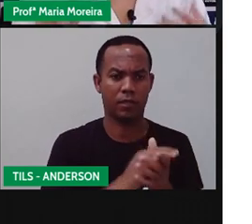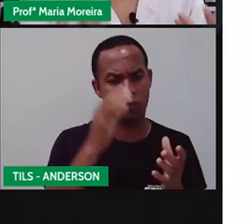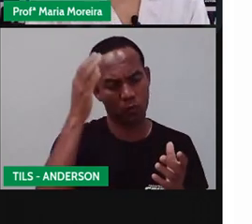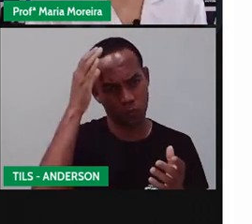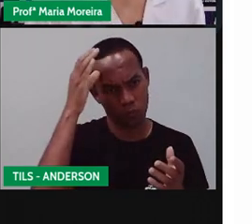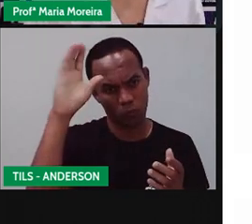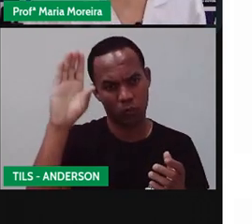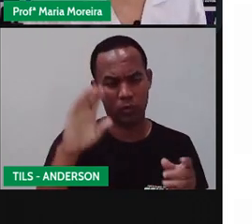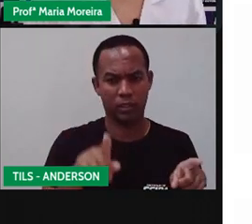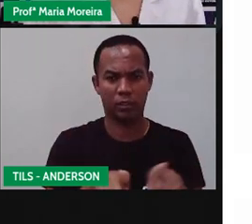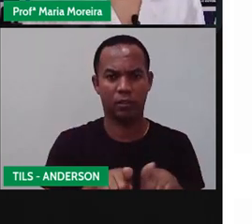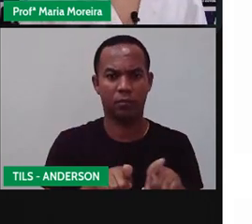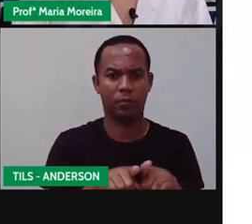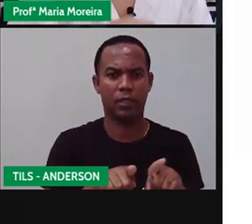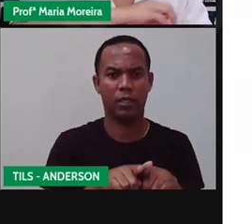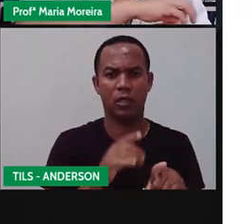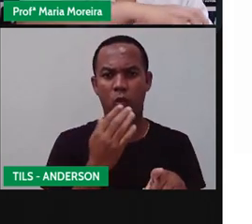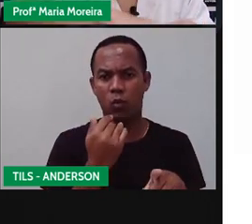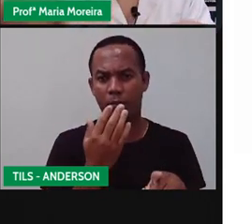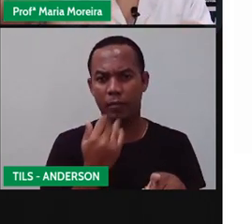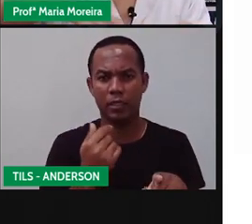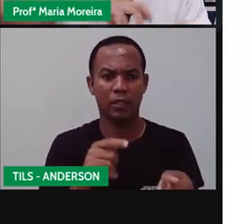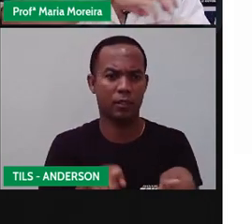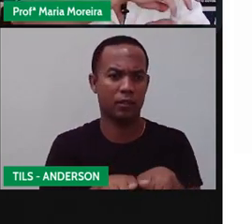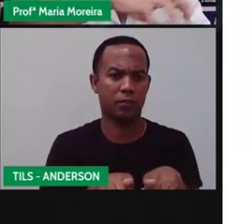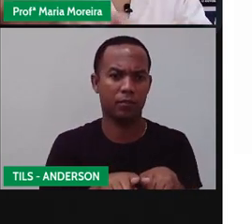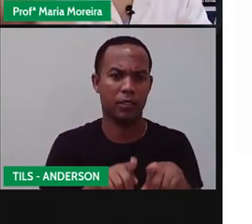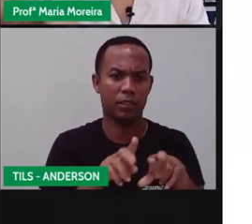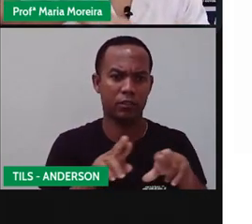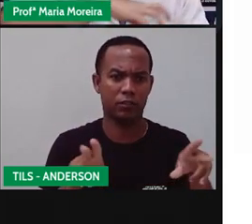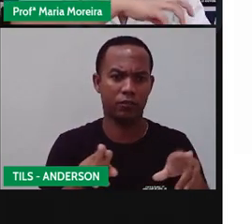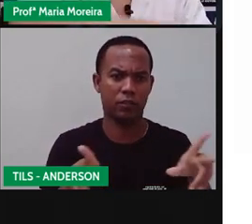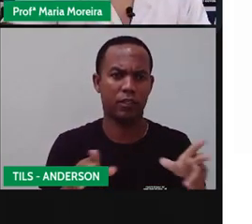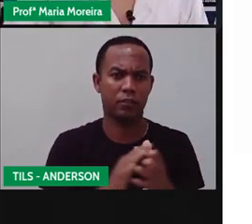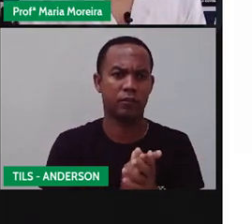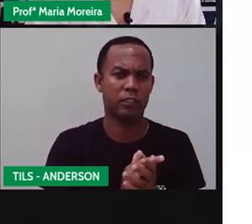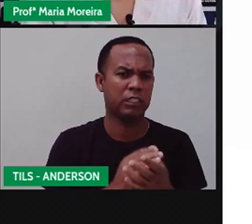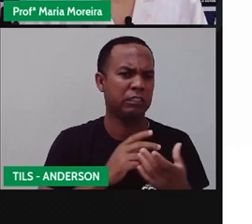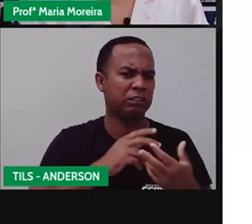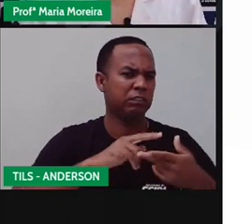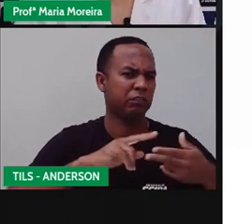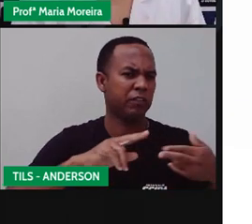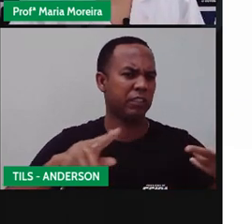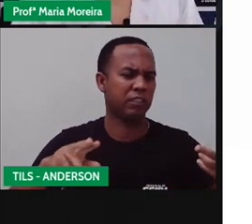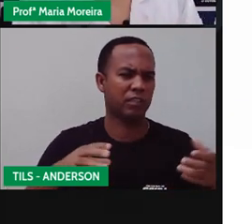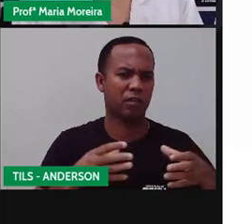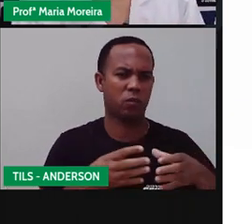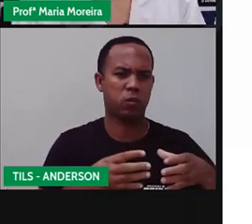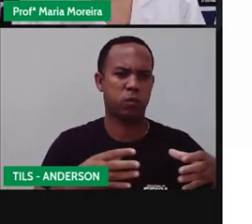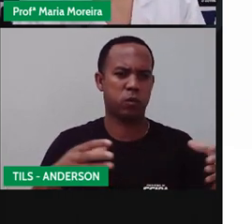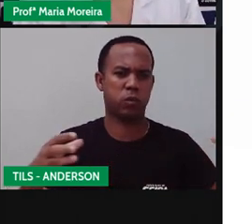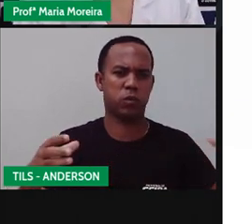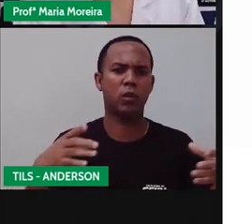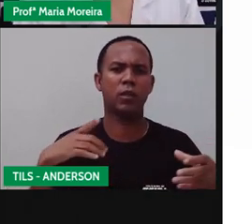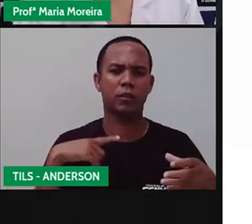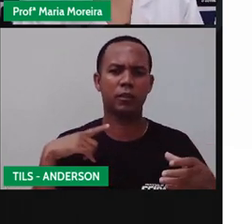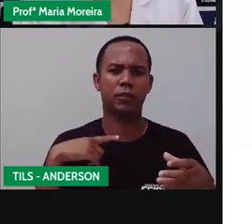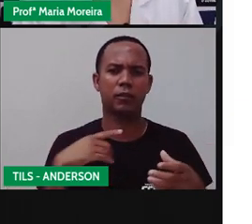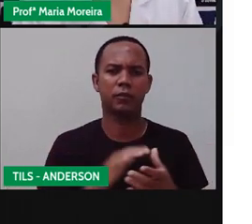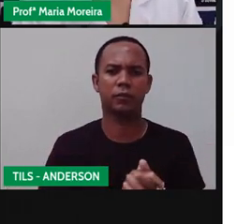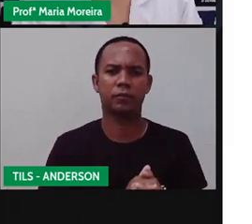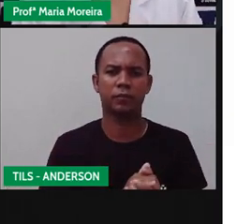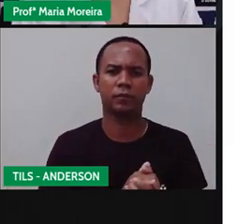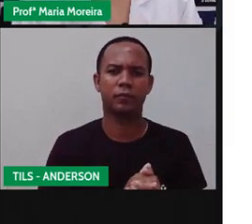suas características culinárias. Então, existe uma diversidade muito grande na África, certo?